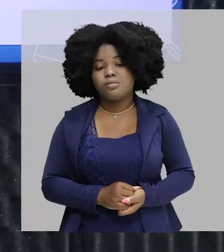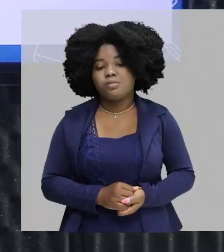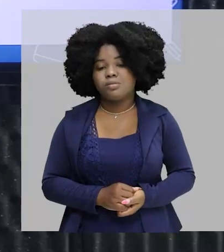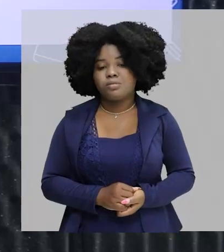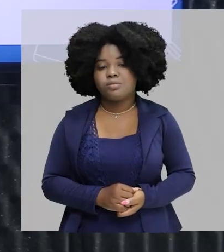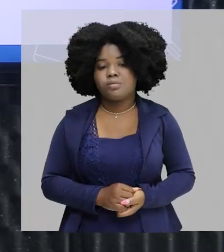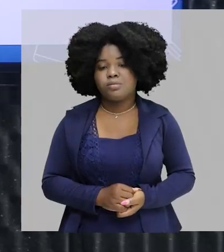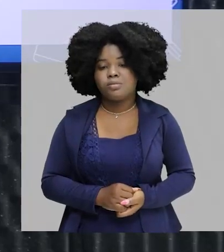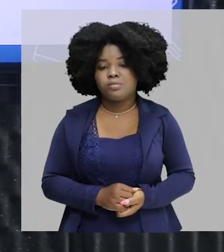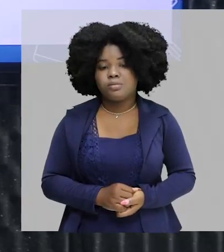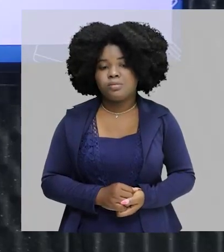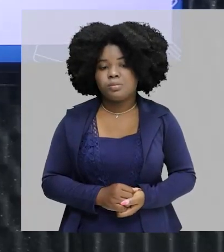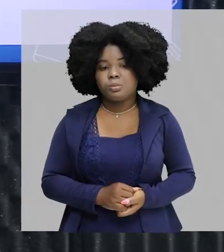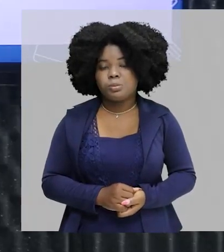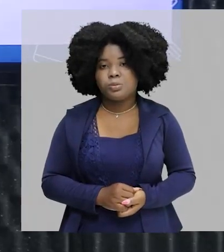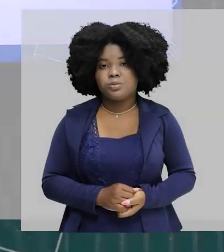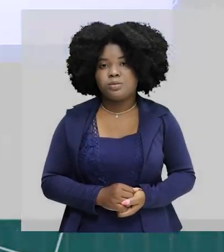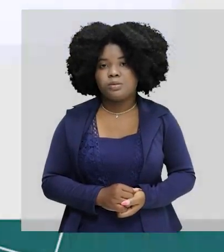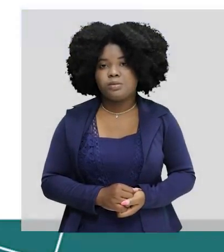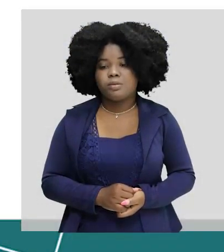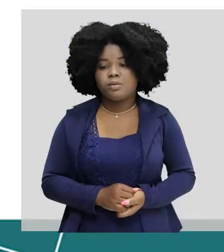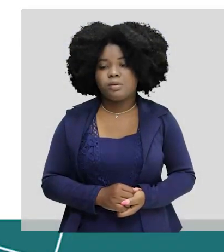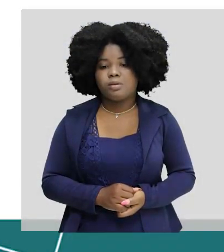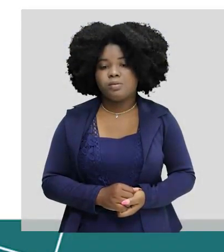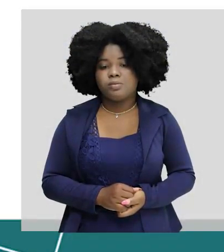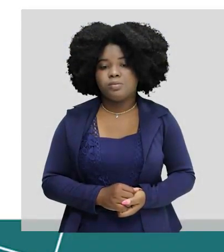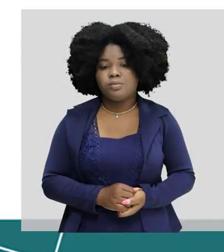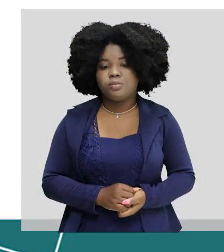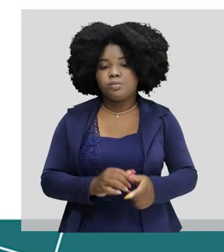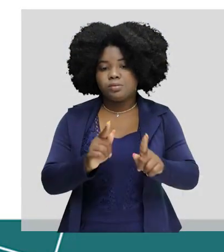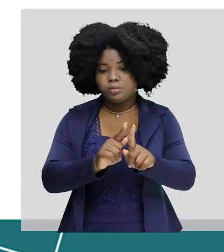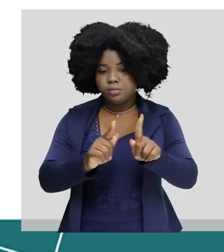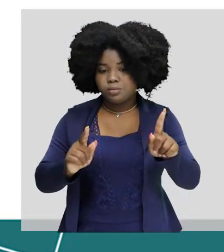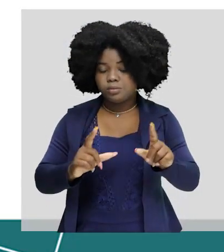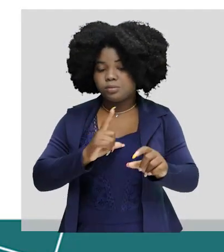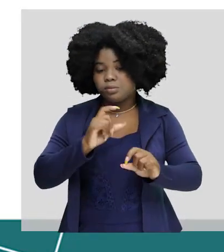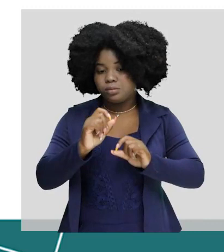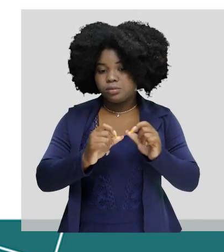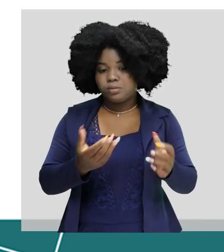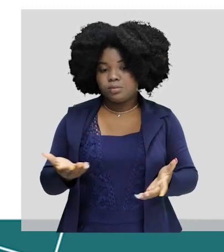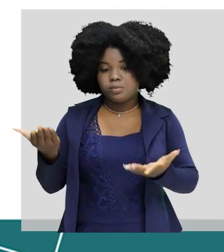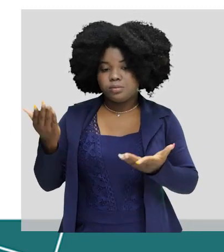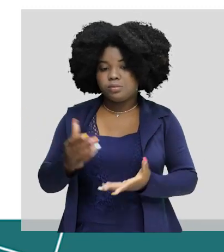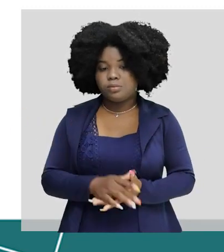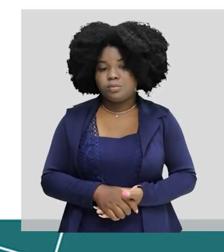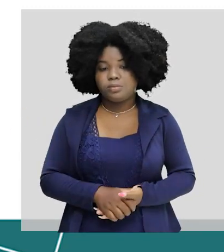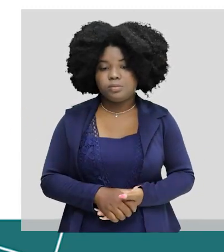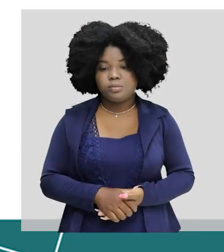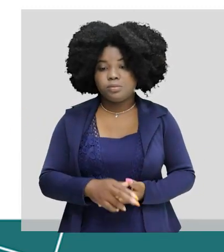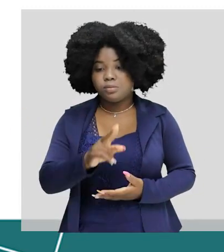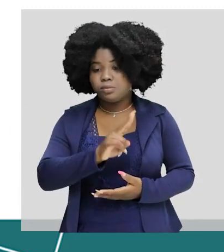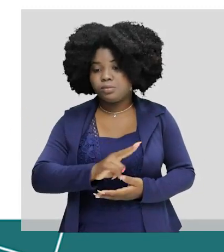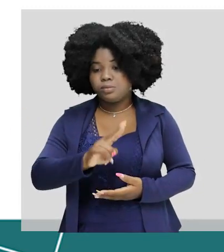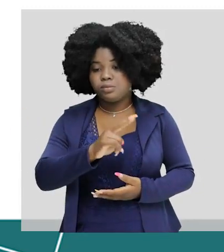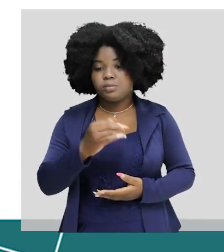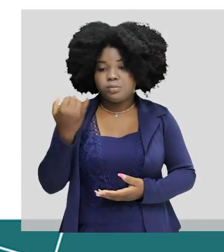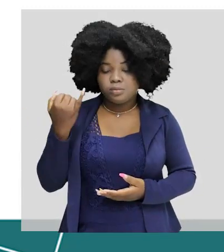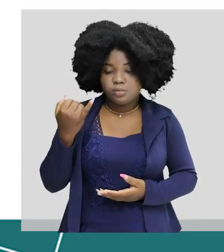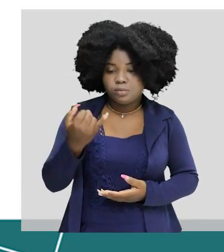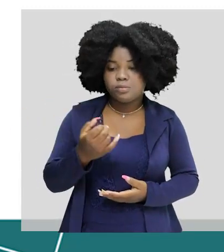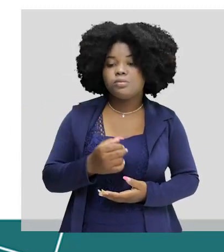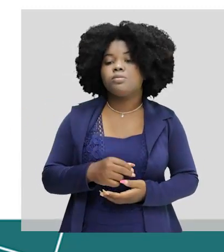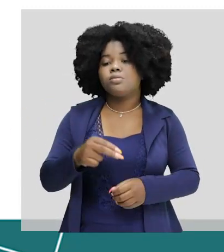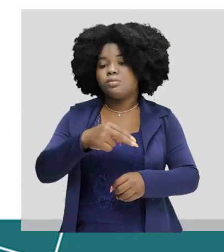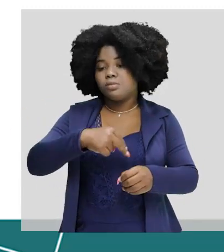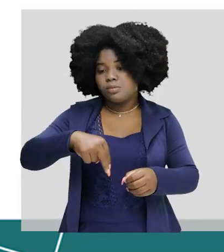ambiental, certo? Aqui nesse gráfico, turminha, um pouquinho sobre a utilização da energia nuclear